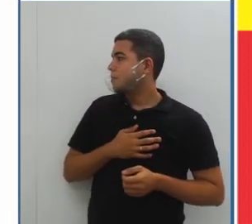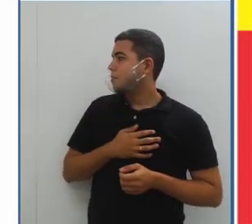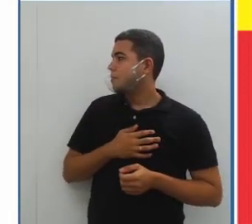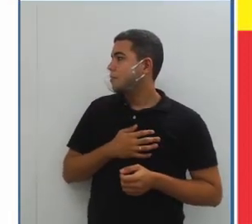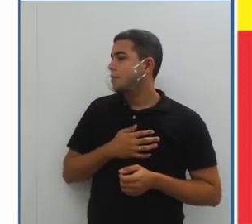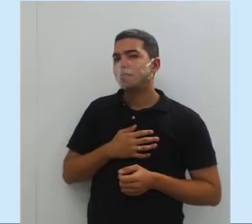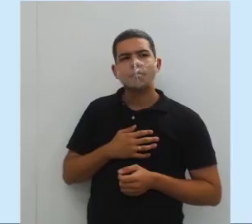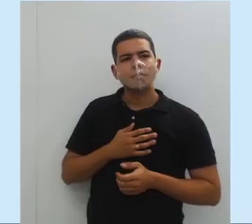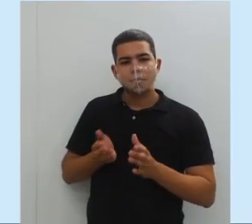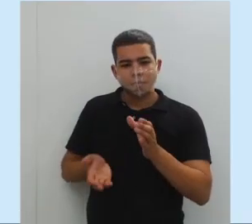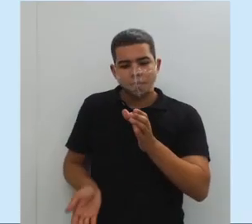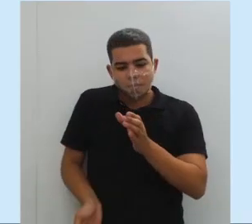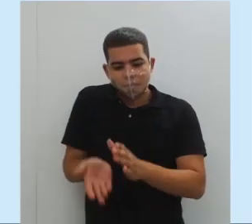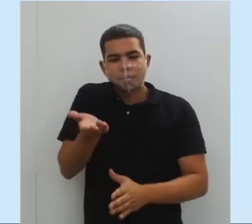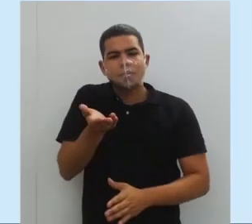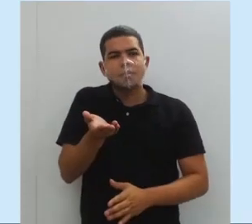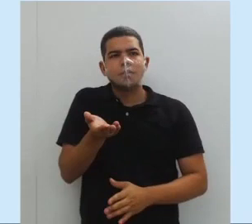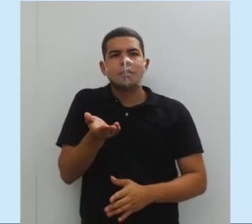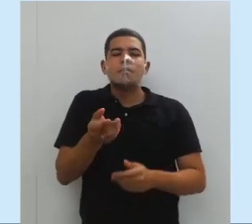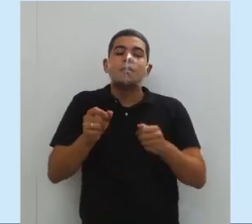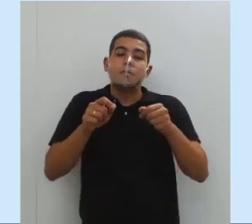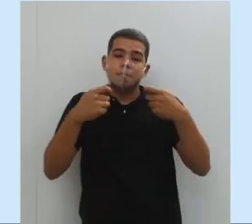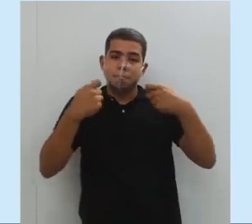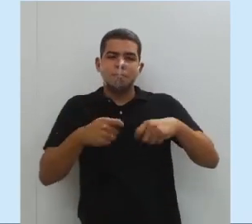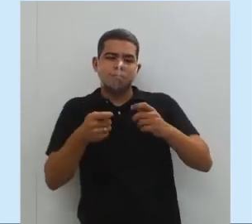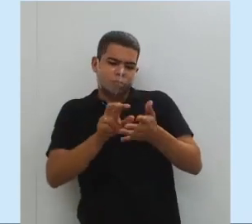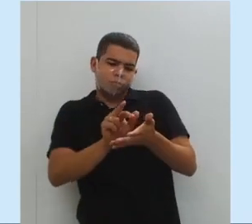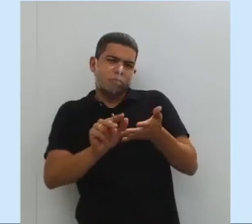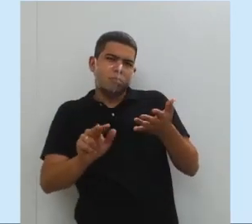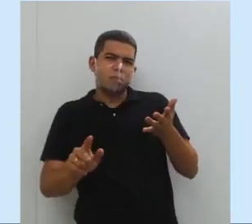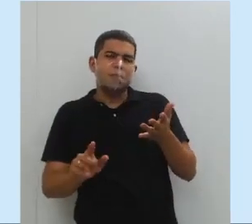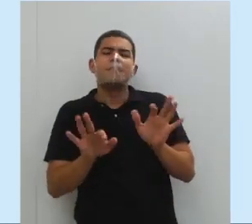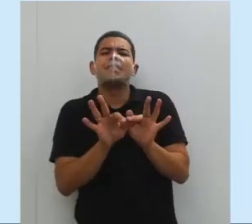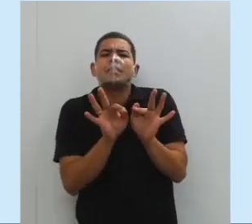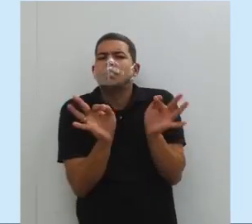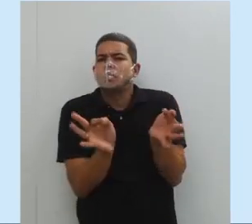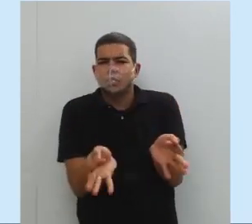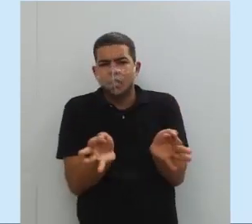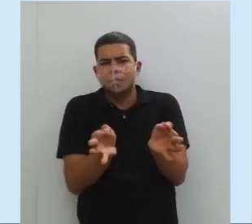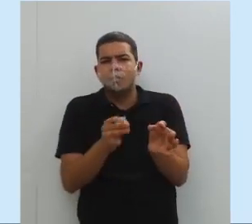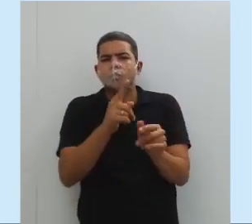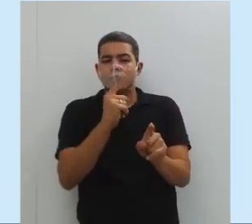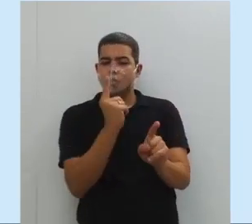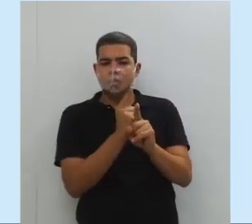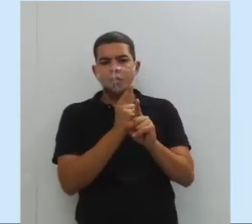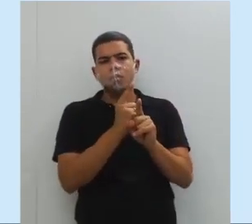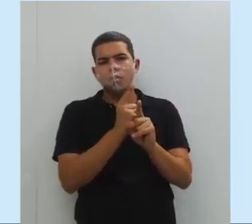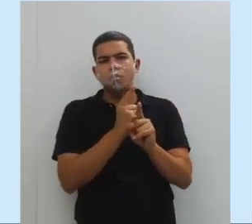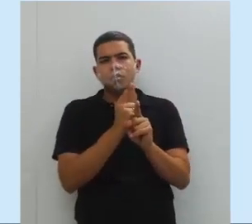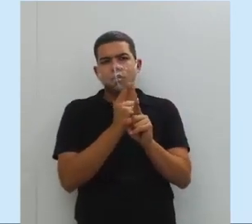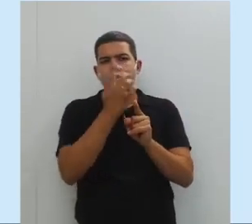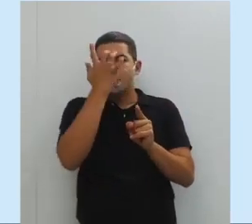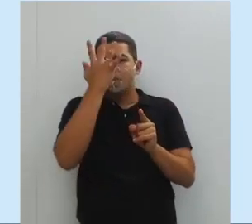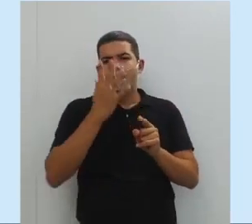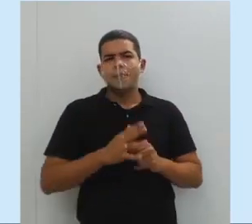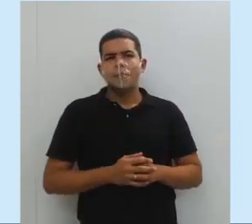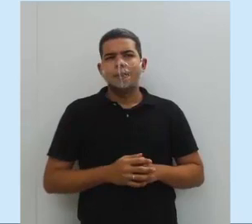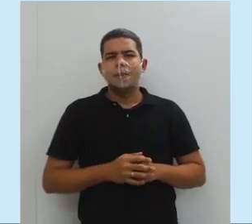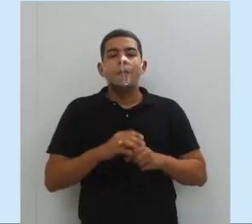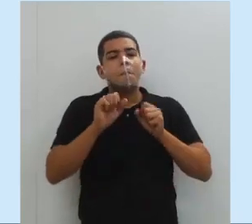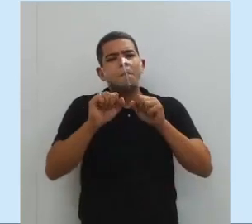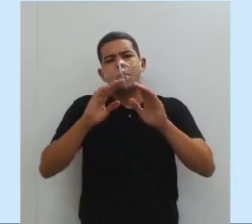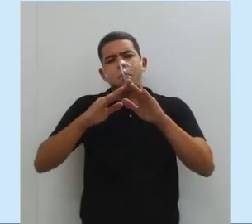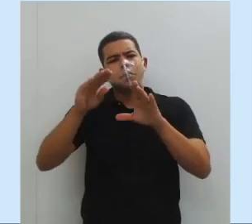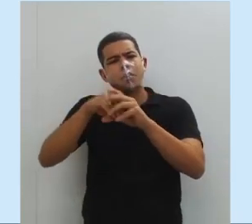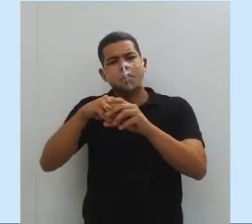nossa peteca. Para isso, a gente precisa de alguns materiais, mas que são materiais simples e fáceis de encontrar. Possivelmente você até